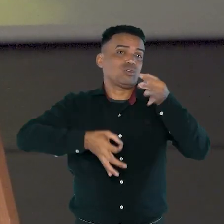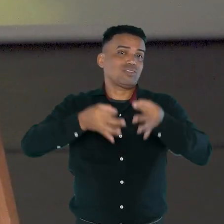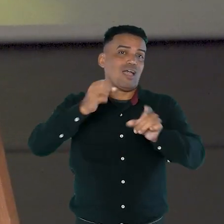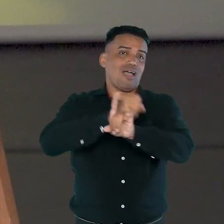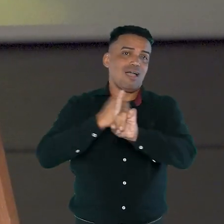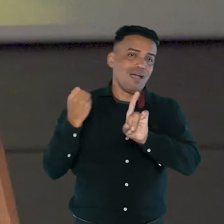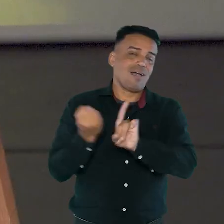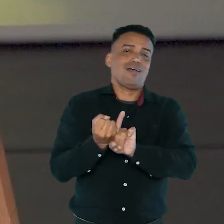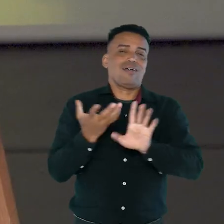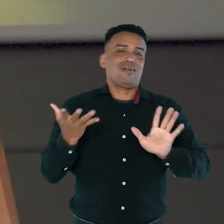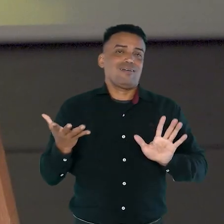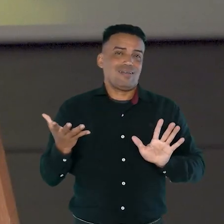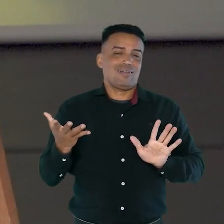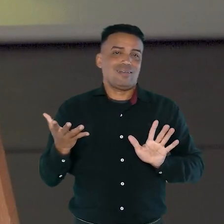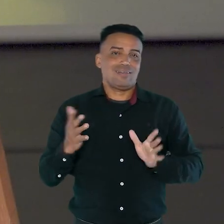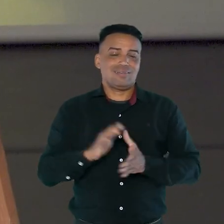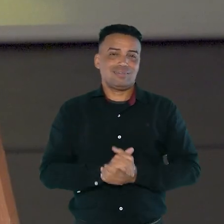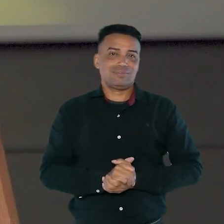né?